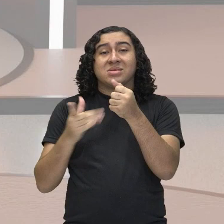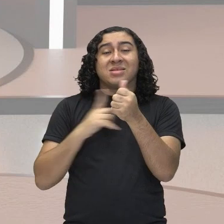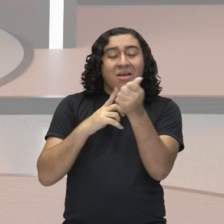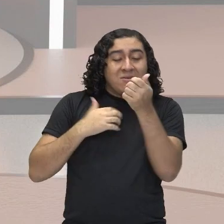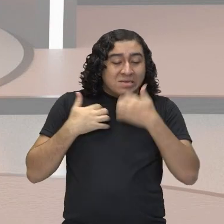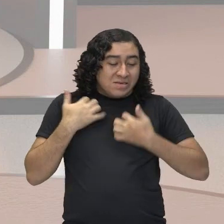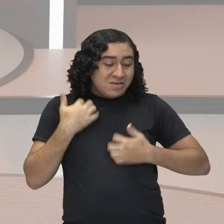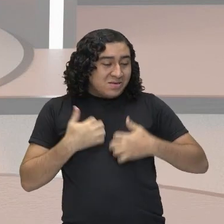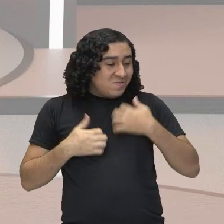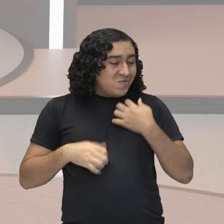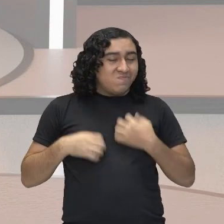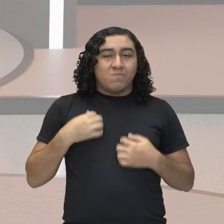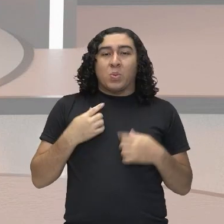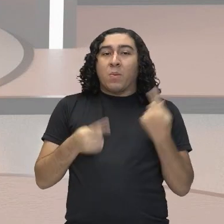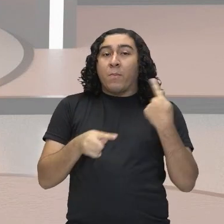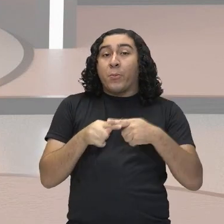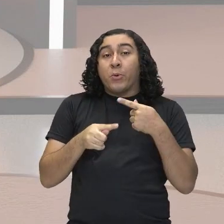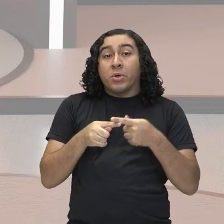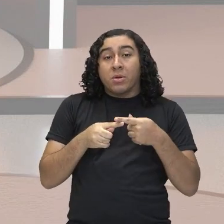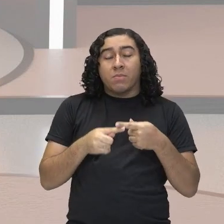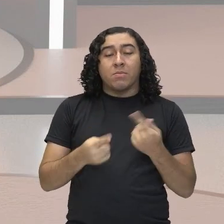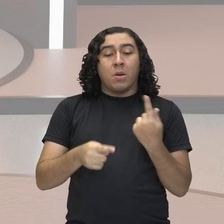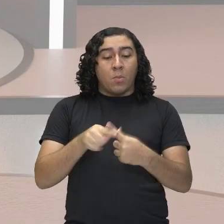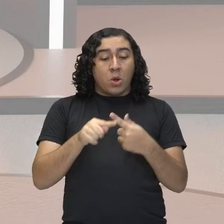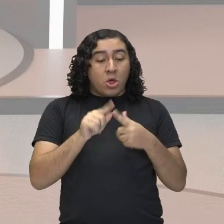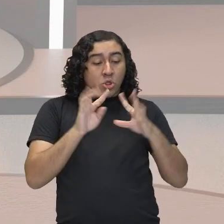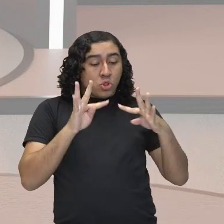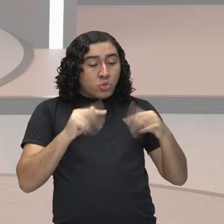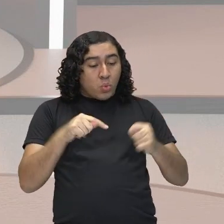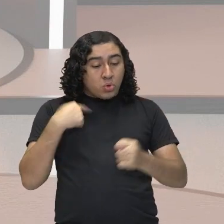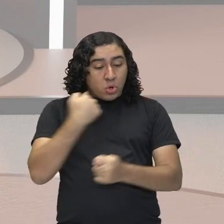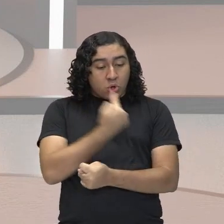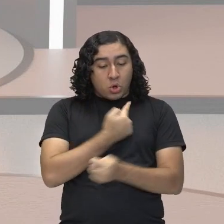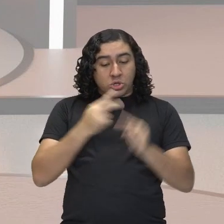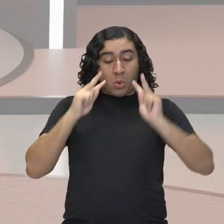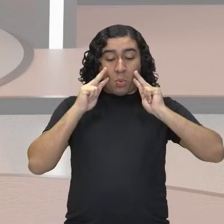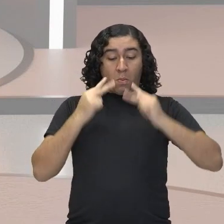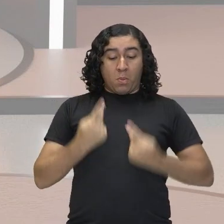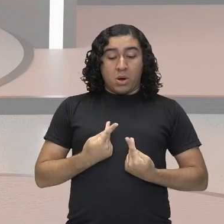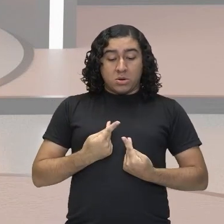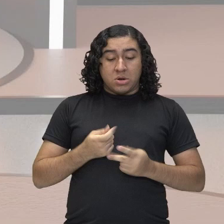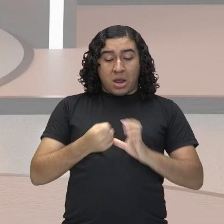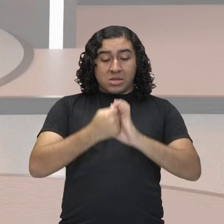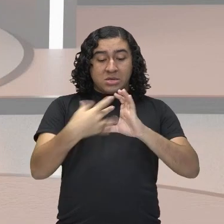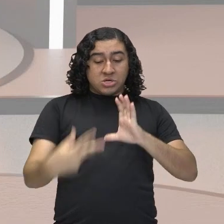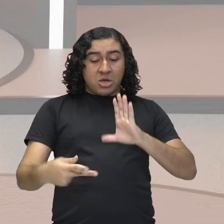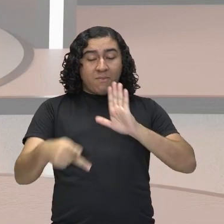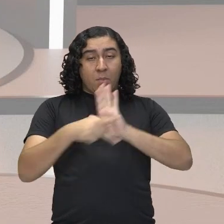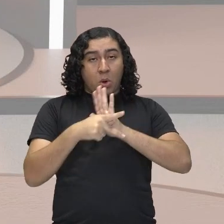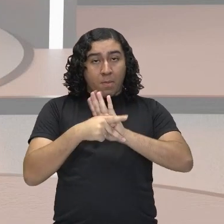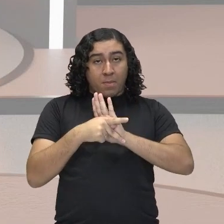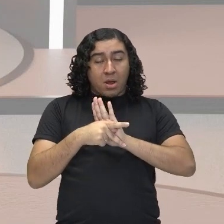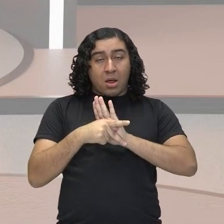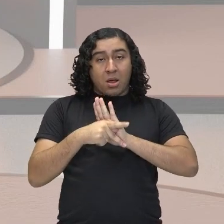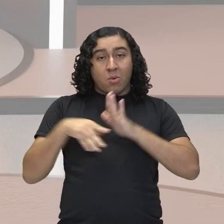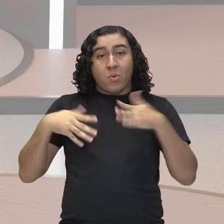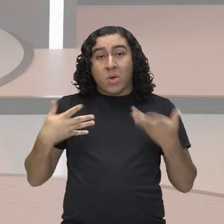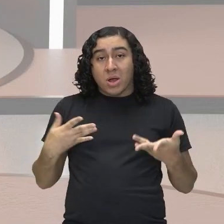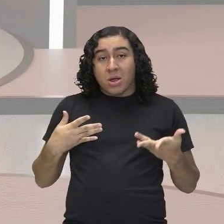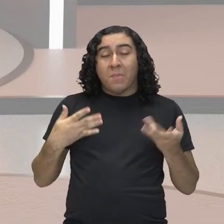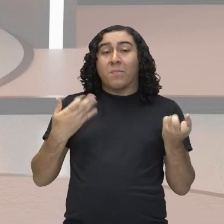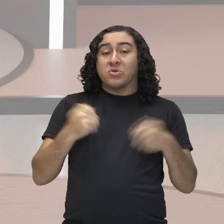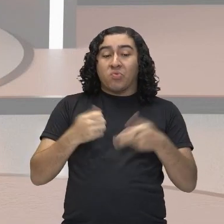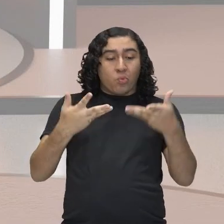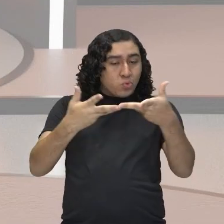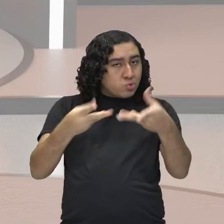desespero. Por quê? Porque aquilo que nos torna quem somos pode ser